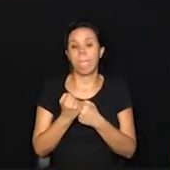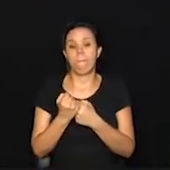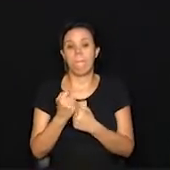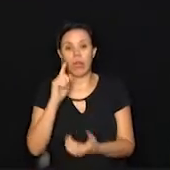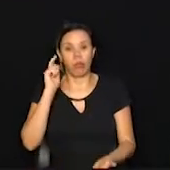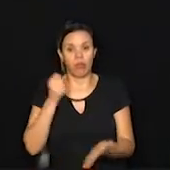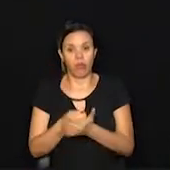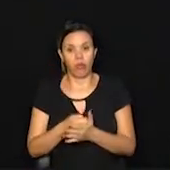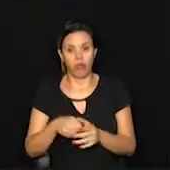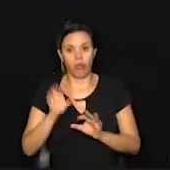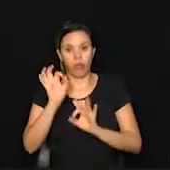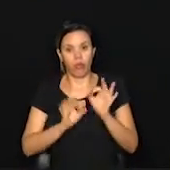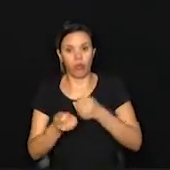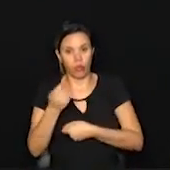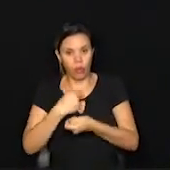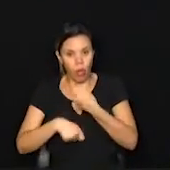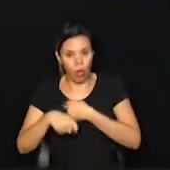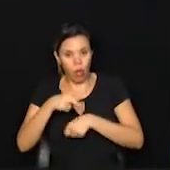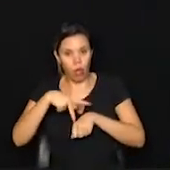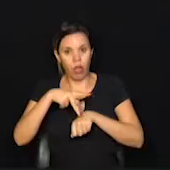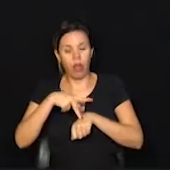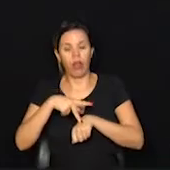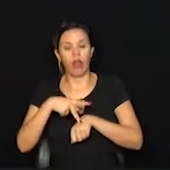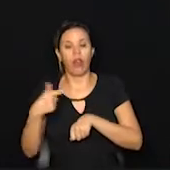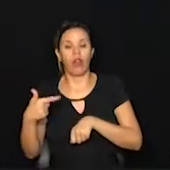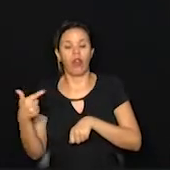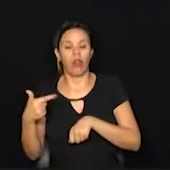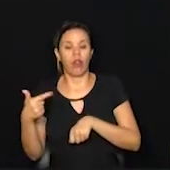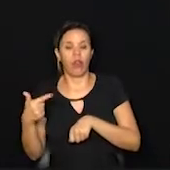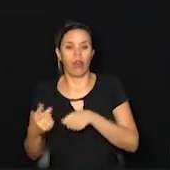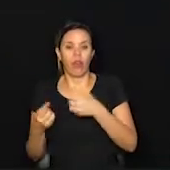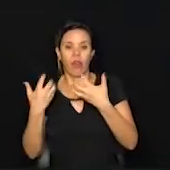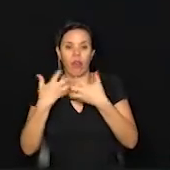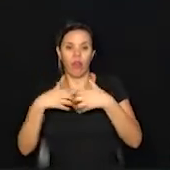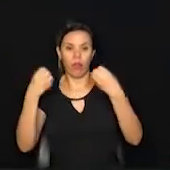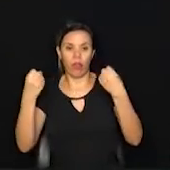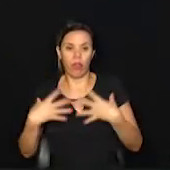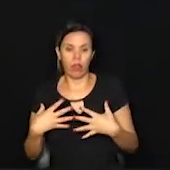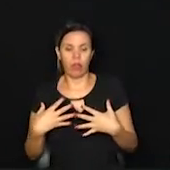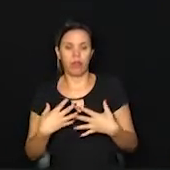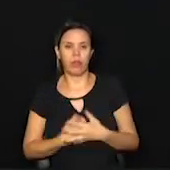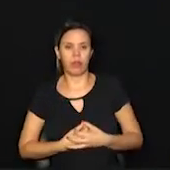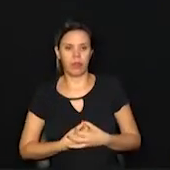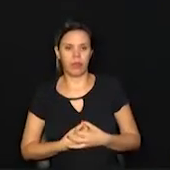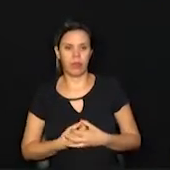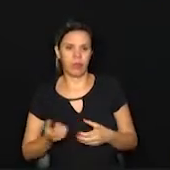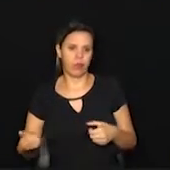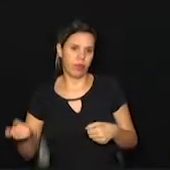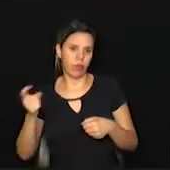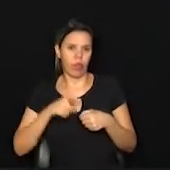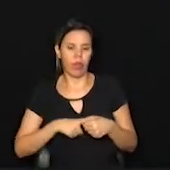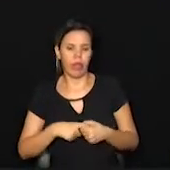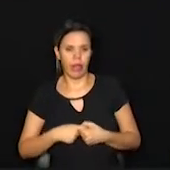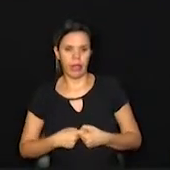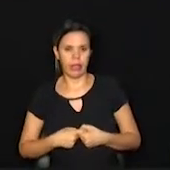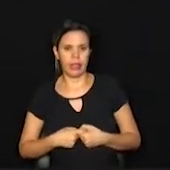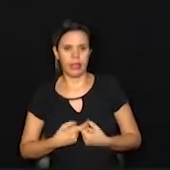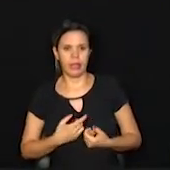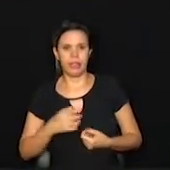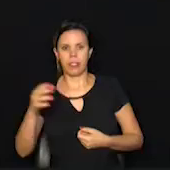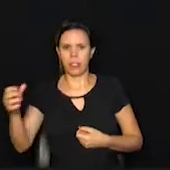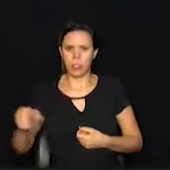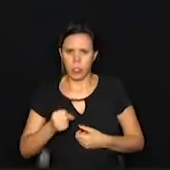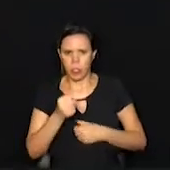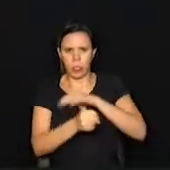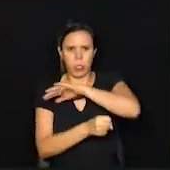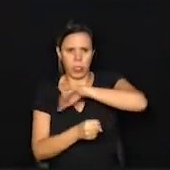dura para pôr ordem no país Então essa é um segundo fator que explica essa recorrência nessa volta do golpismo